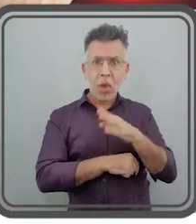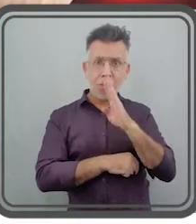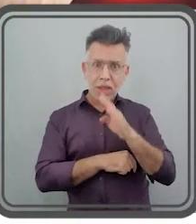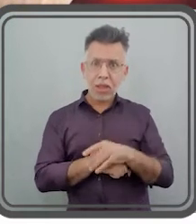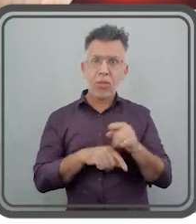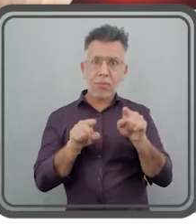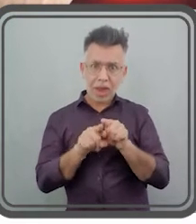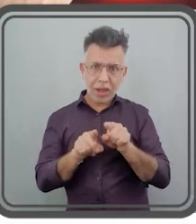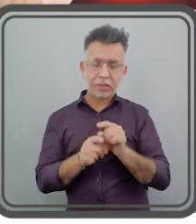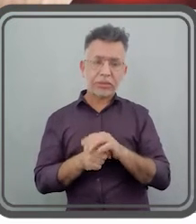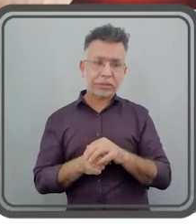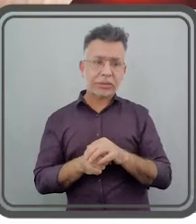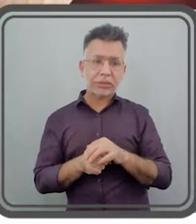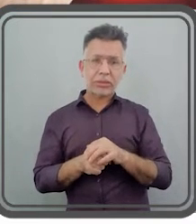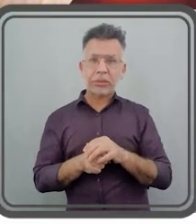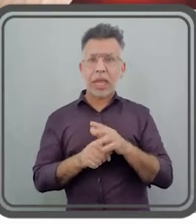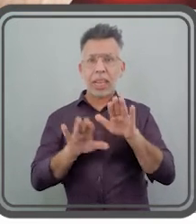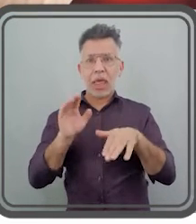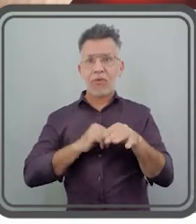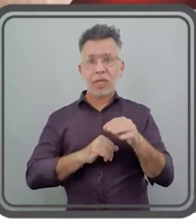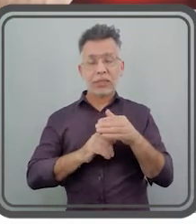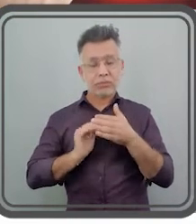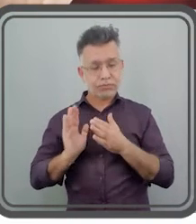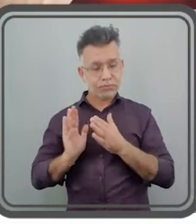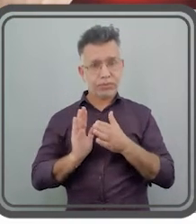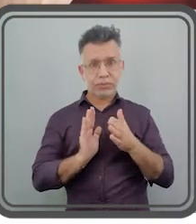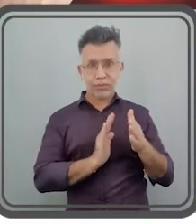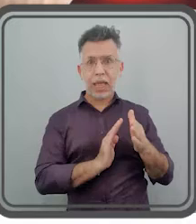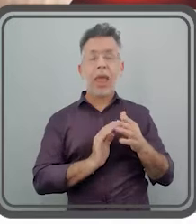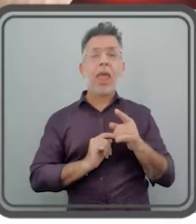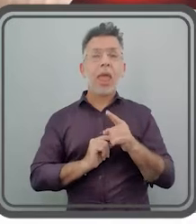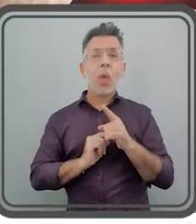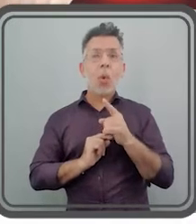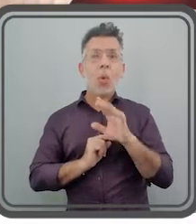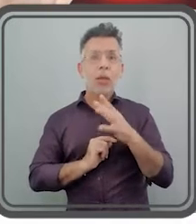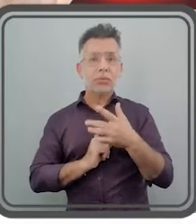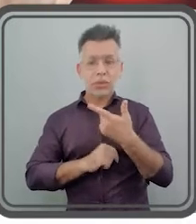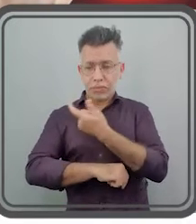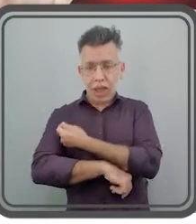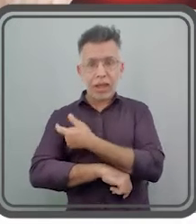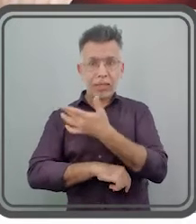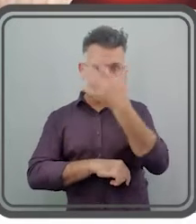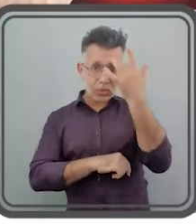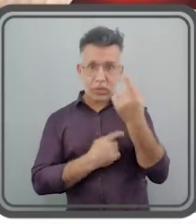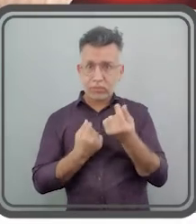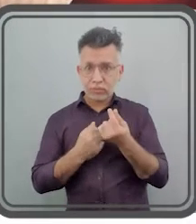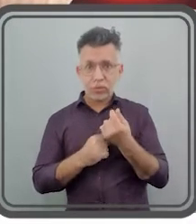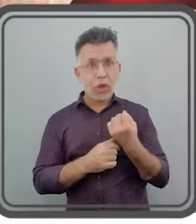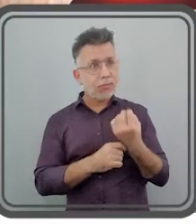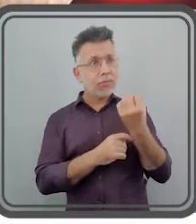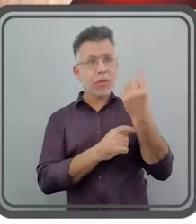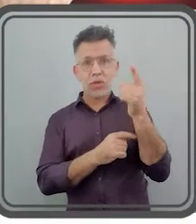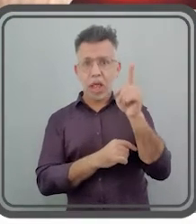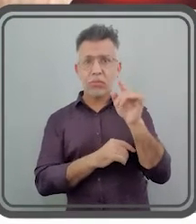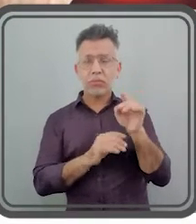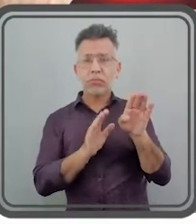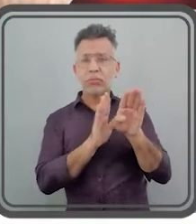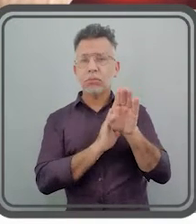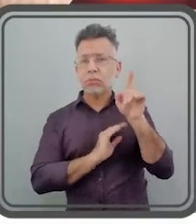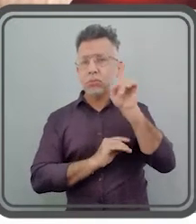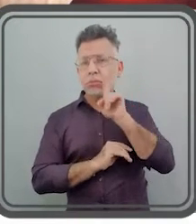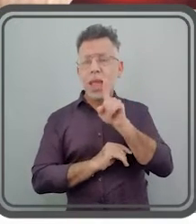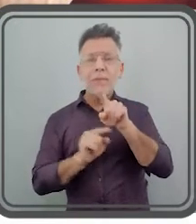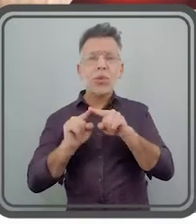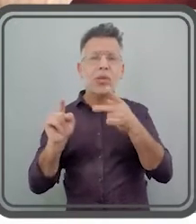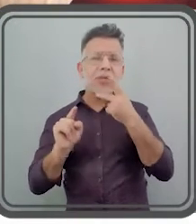no Brasil por incrível que pareça talvez pelo pelo estágio ou a gente datada de vacinação ou mesmo porque as pessoas que puderam fizeram isso mas